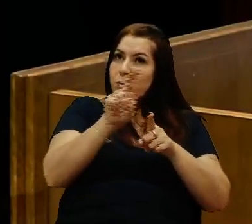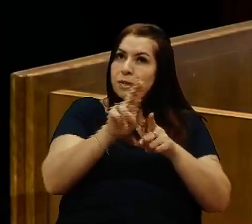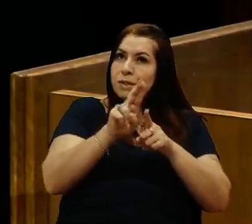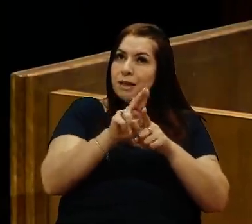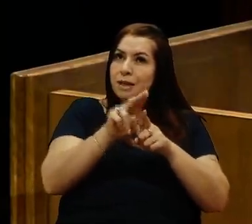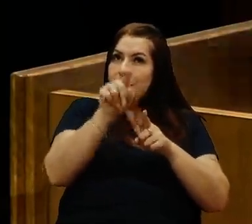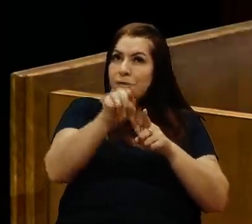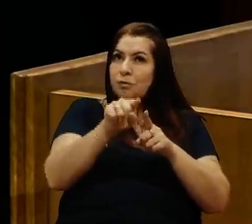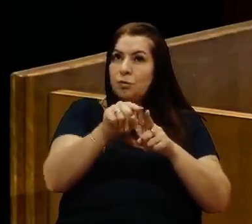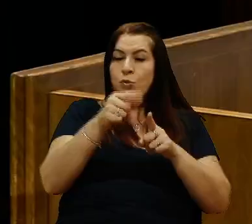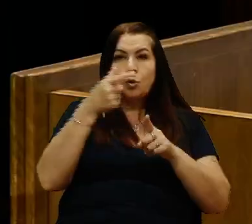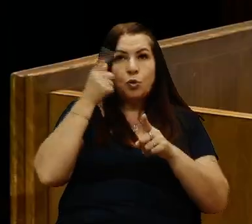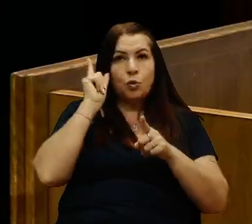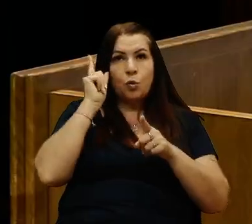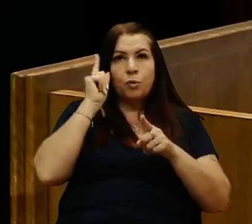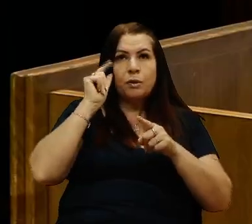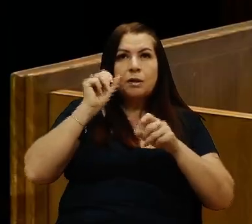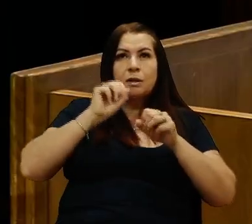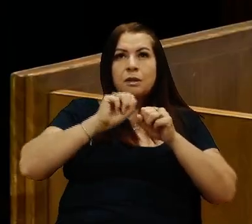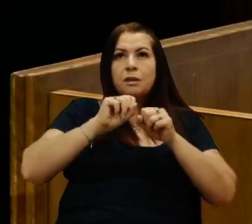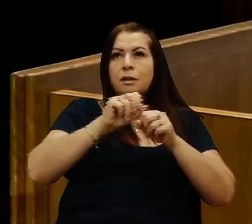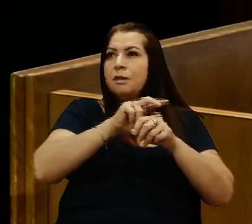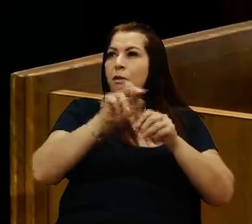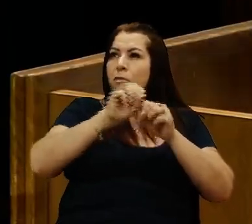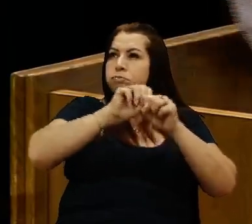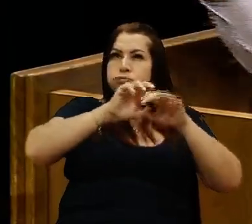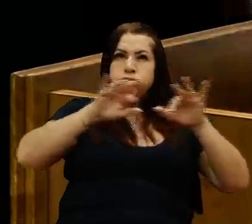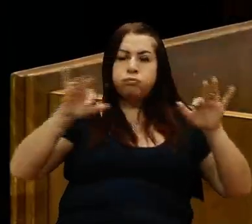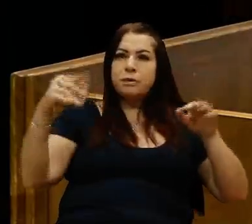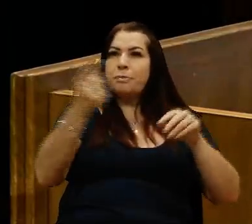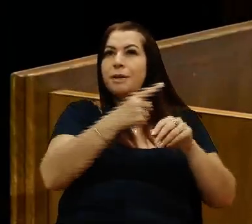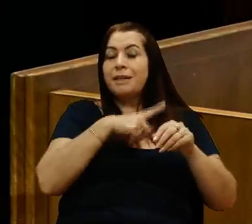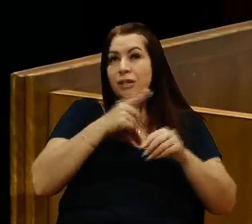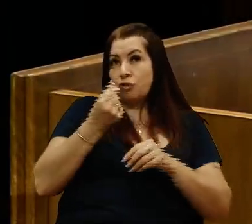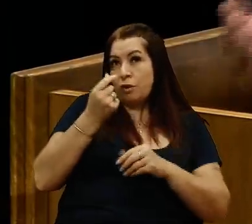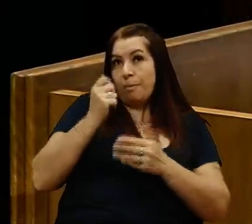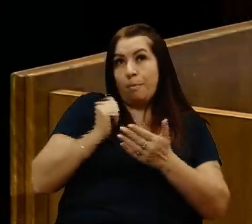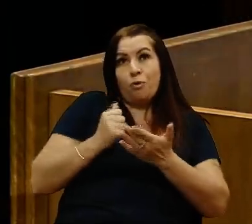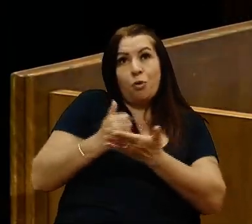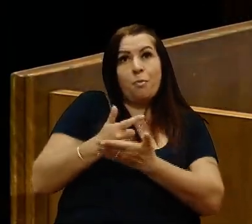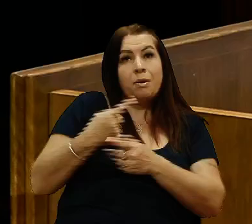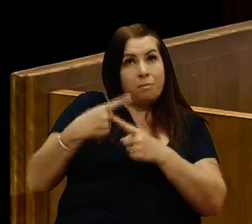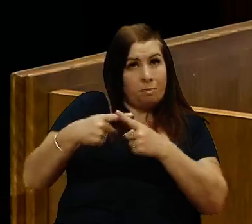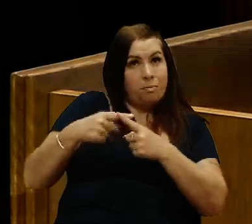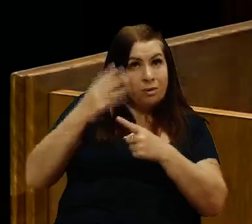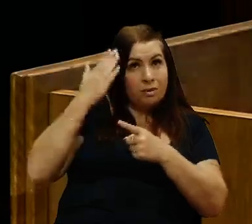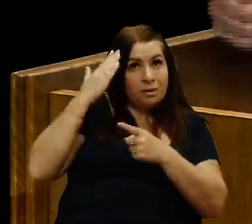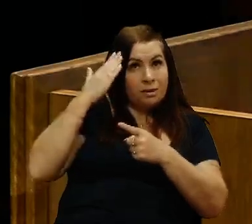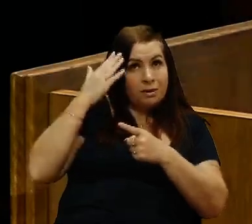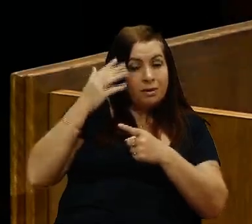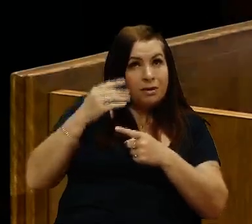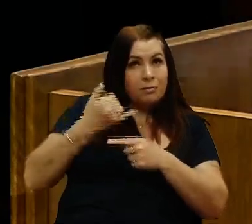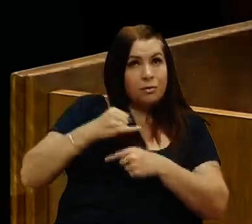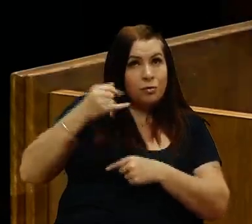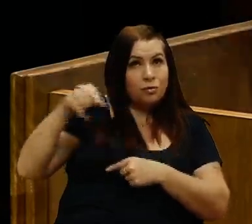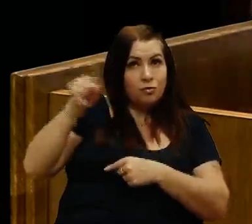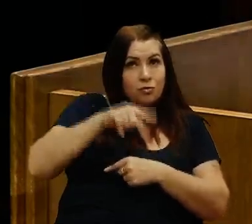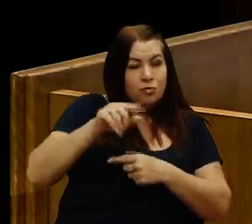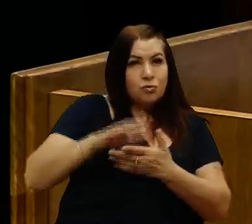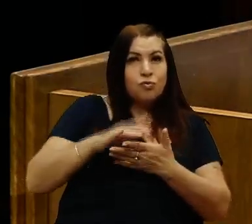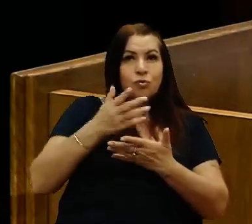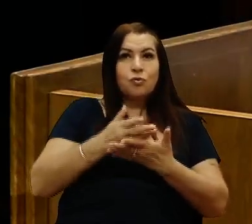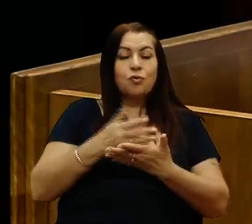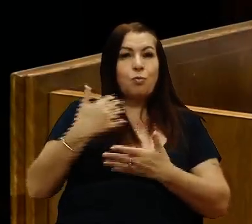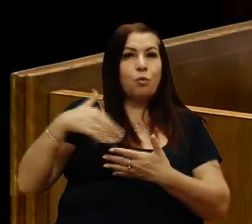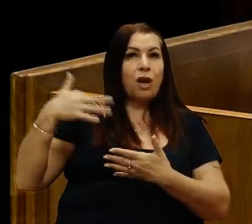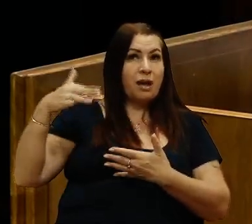estava bombardeando toda a região aqui, mas só quem tem dinheiro pode comprar, sabe por quê? Porque o juro de importação é caríssimo, primeiro